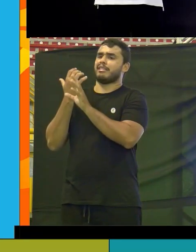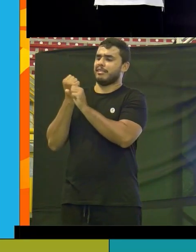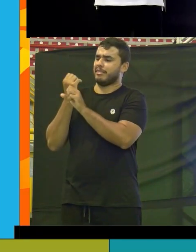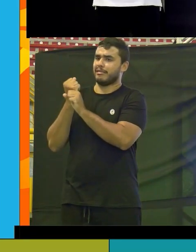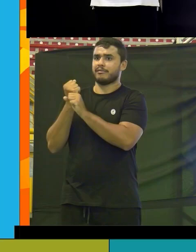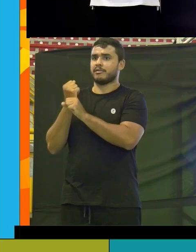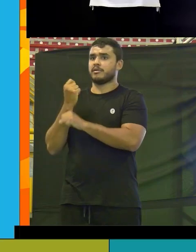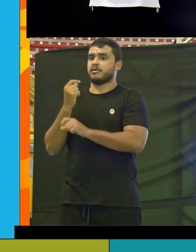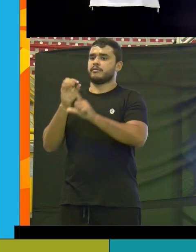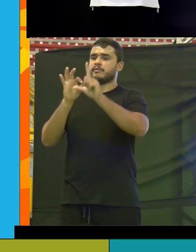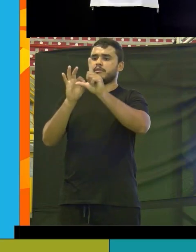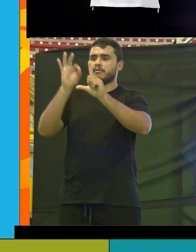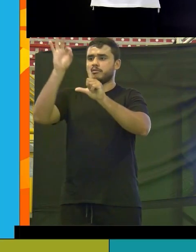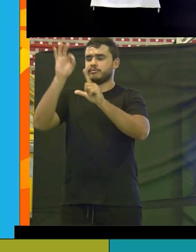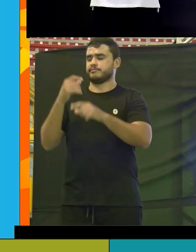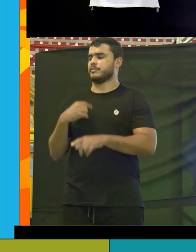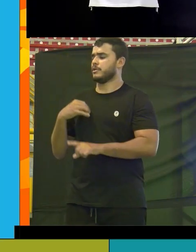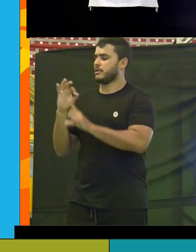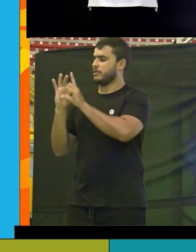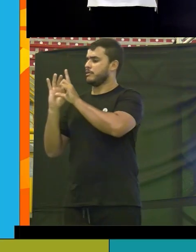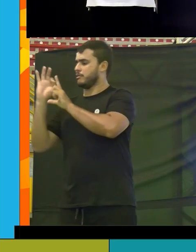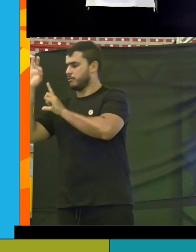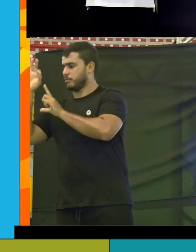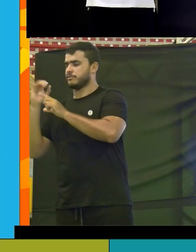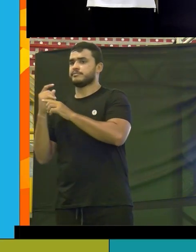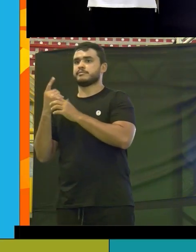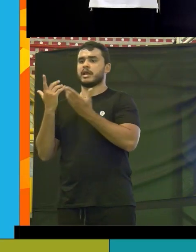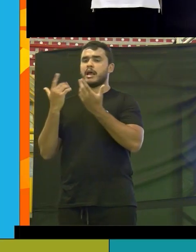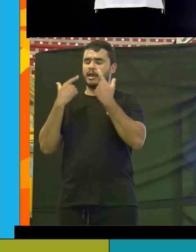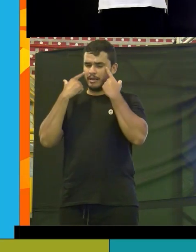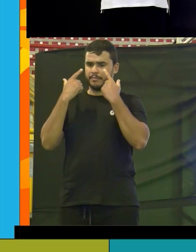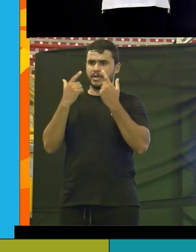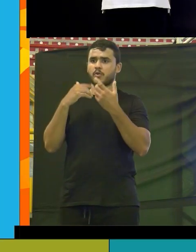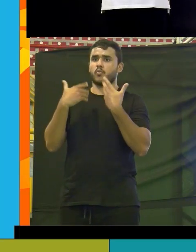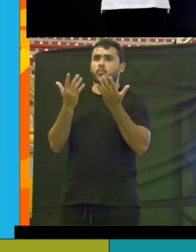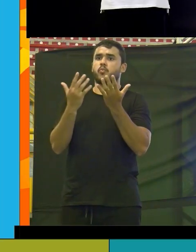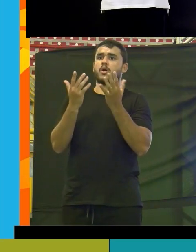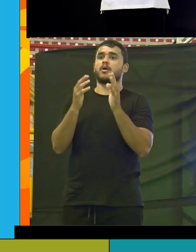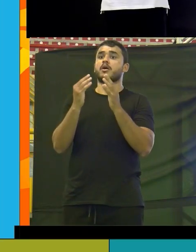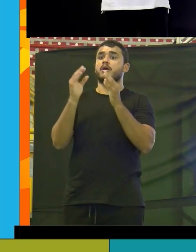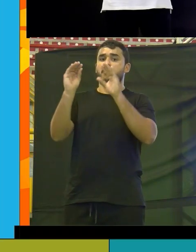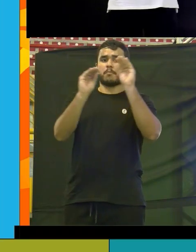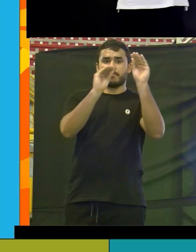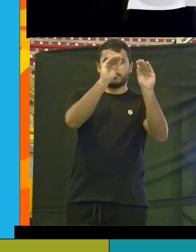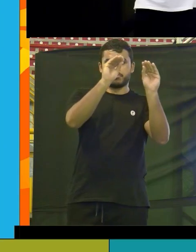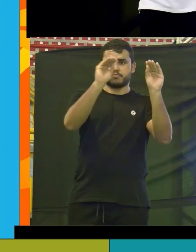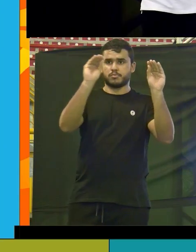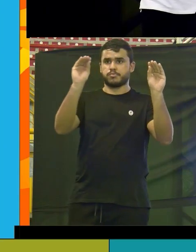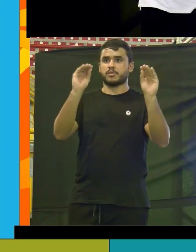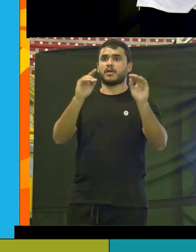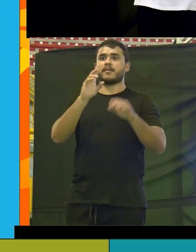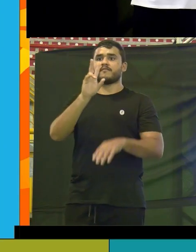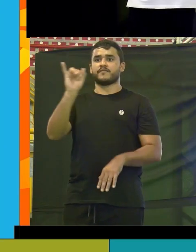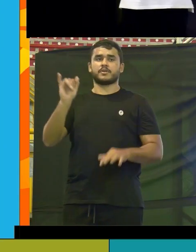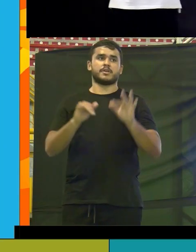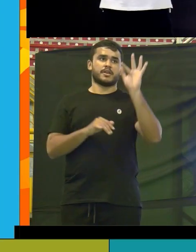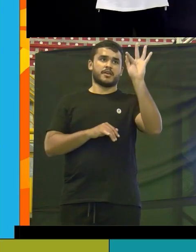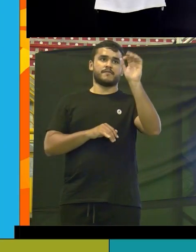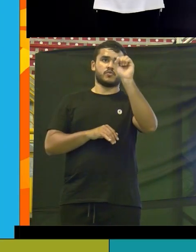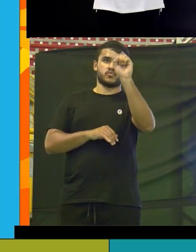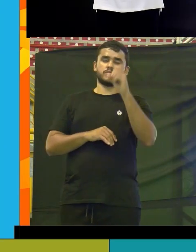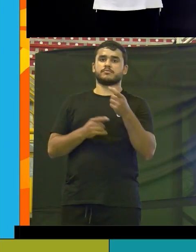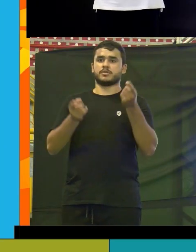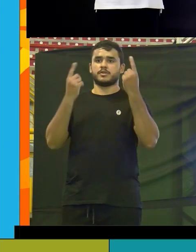iria encontrar a modelagem da função para depois aplicar o f de 8 e o g